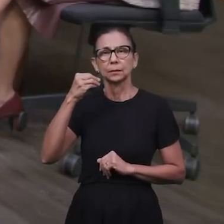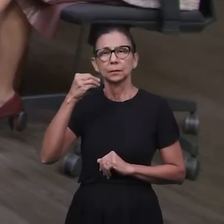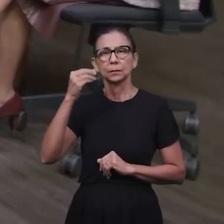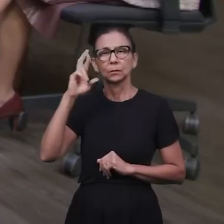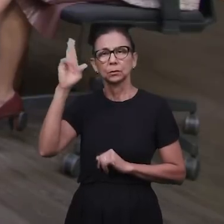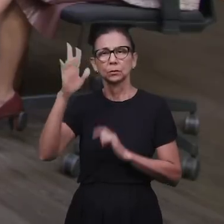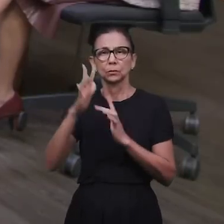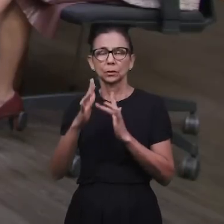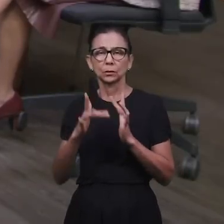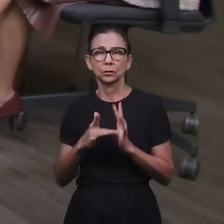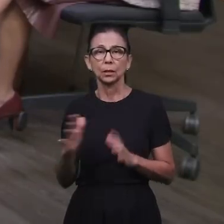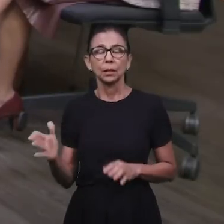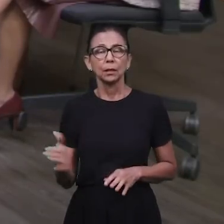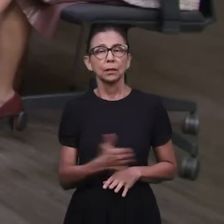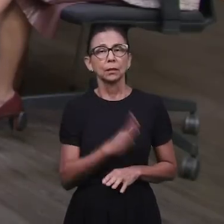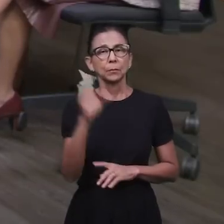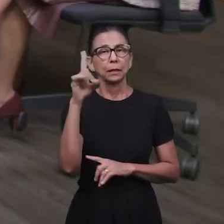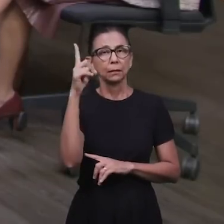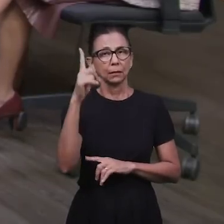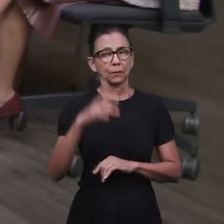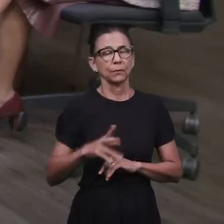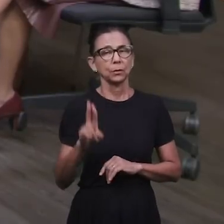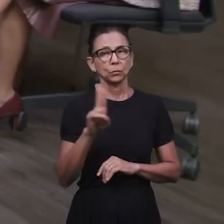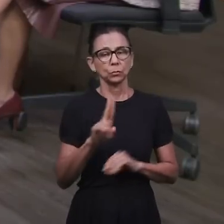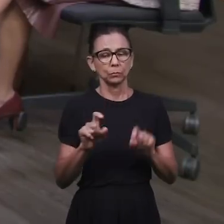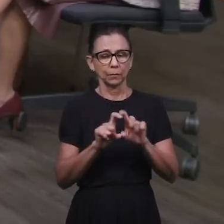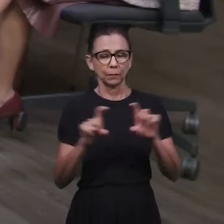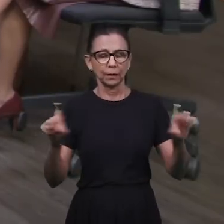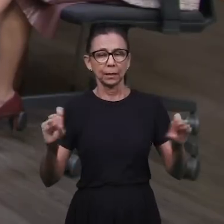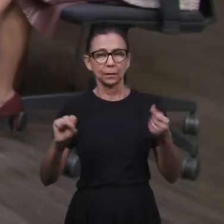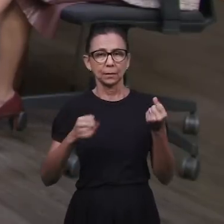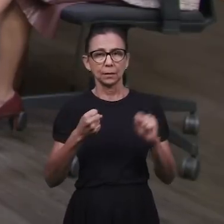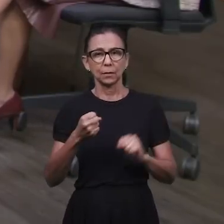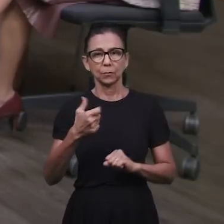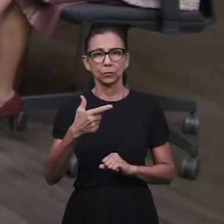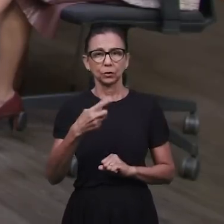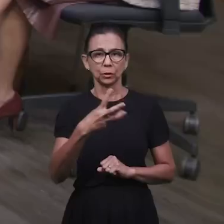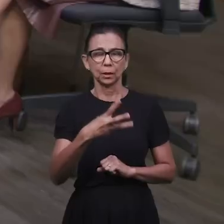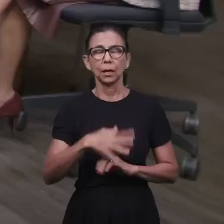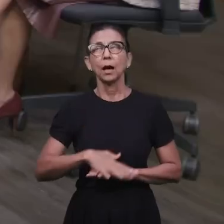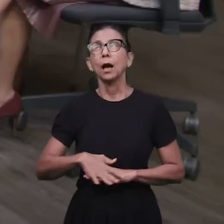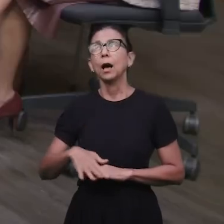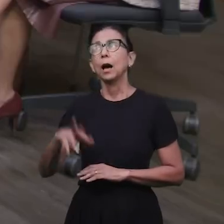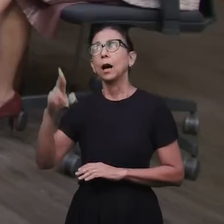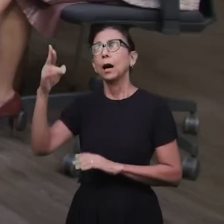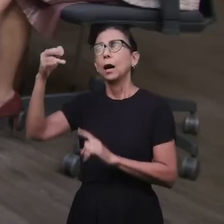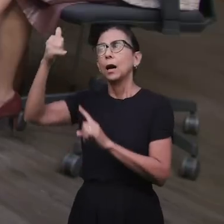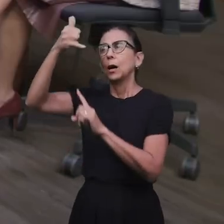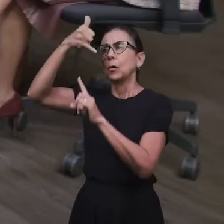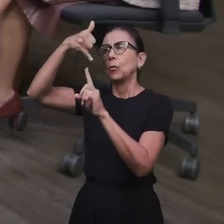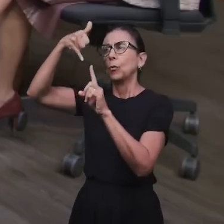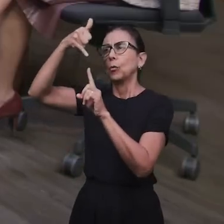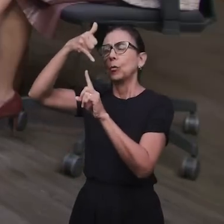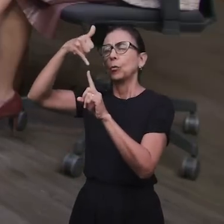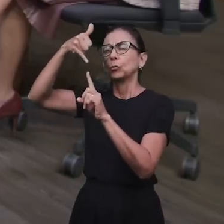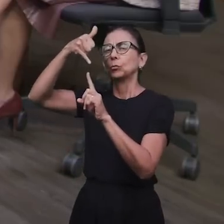muito conhecida nossa no Salmo 23, unges a minha cabeça com óleo e o meu cálice